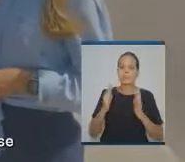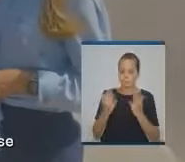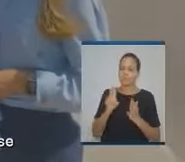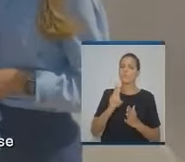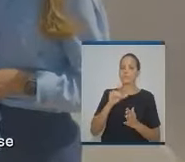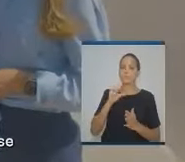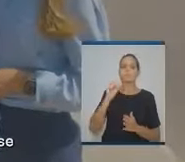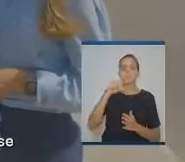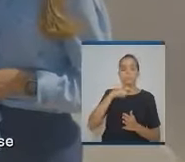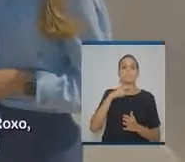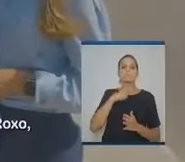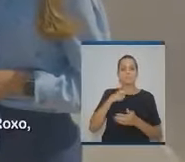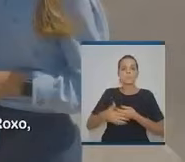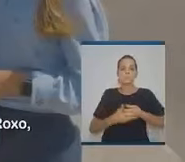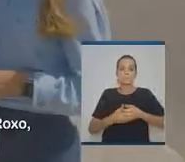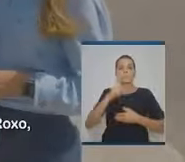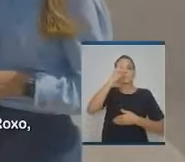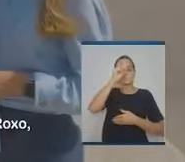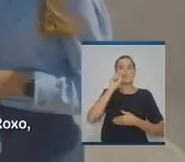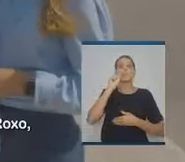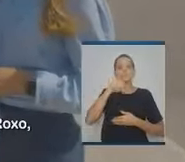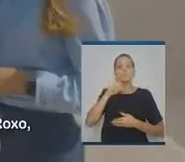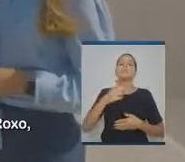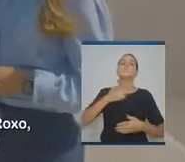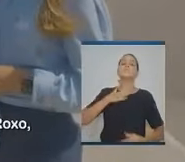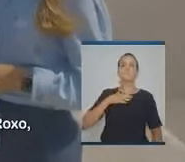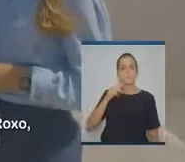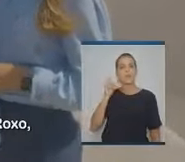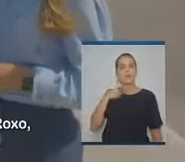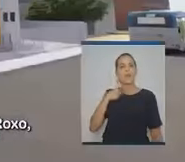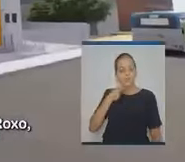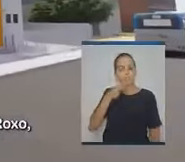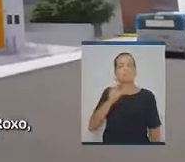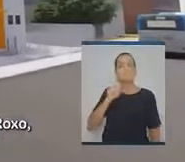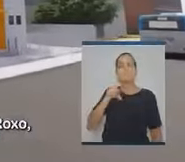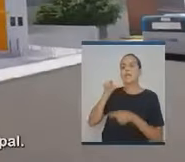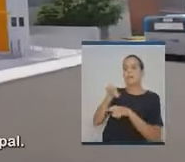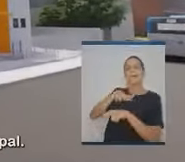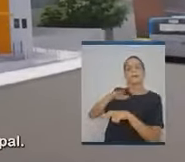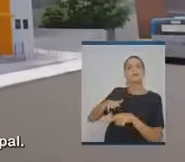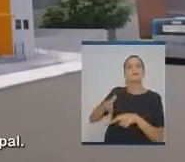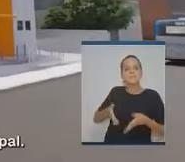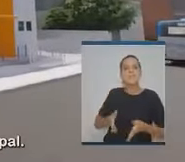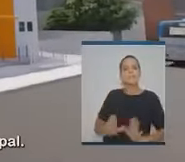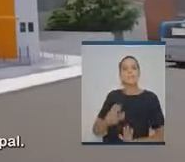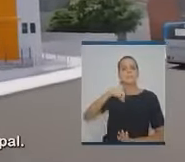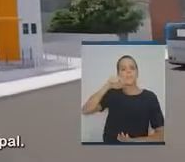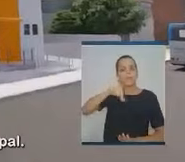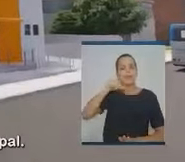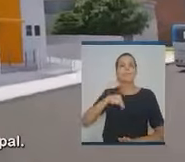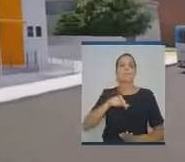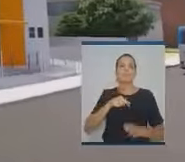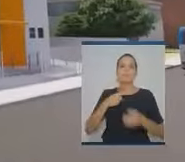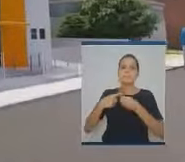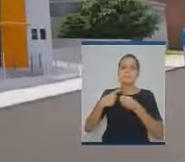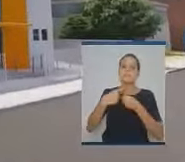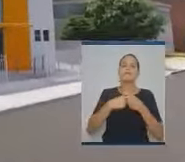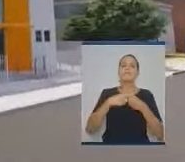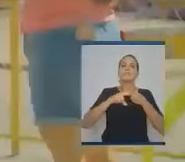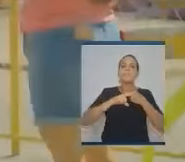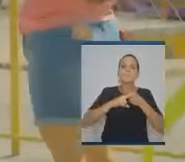criança é belforrochense porque ela nasceu na cidade de Belford Roxo, na maternidade pública criada e construída pelo governo municipal. É uma